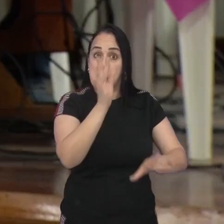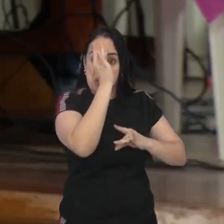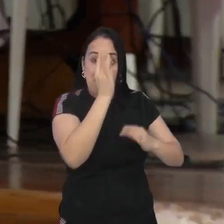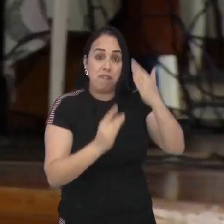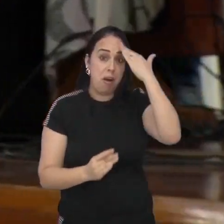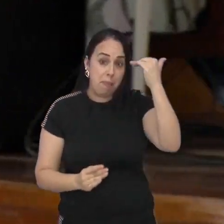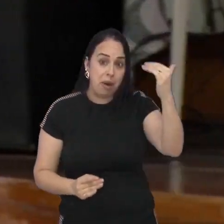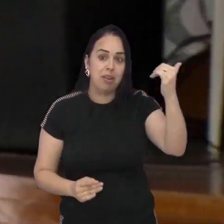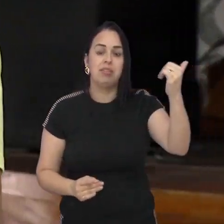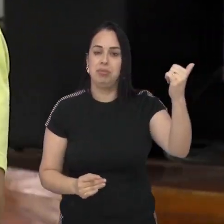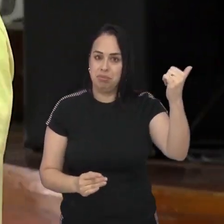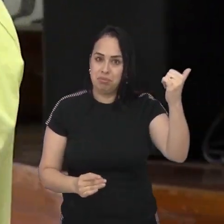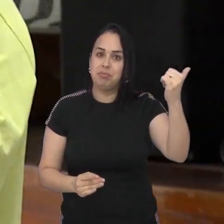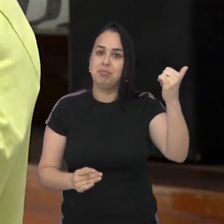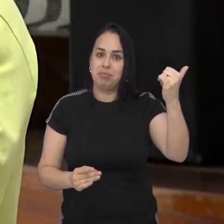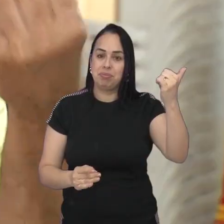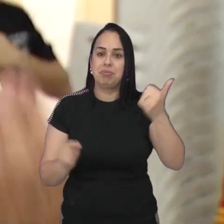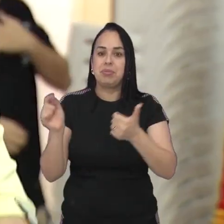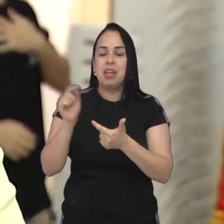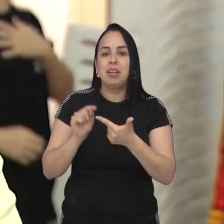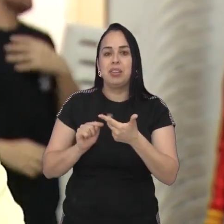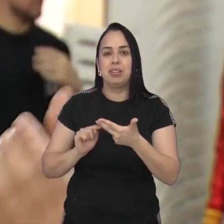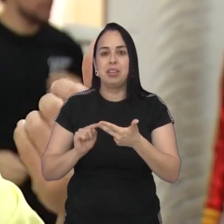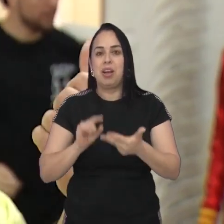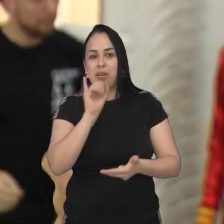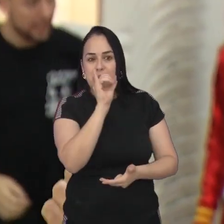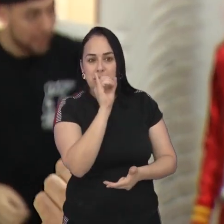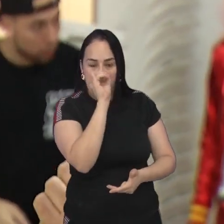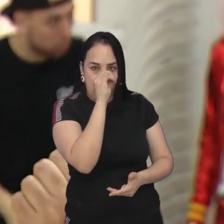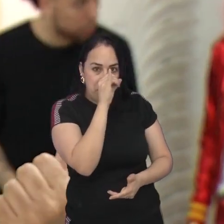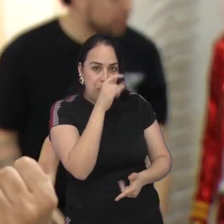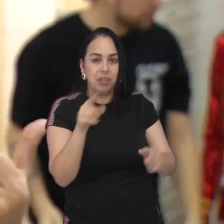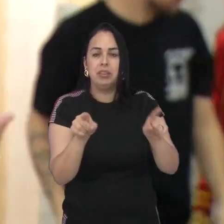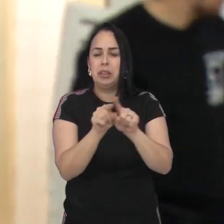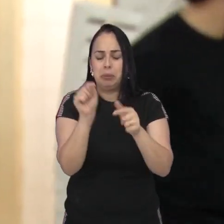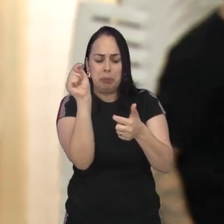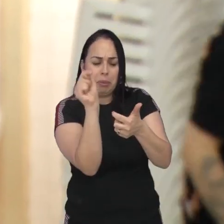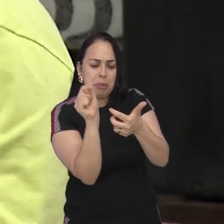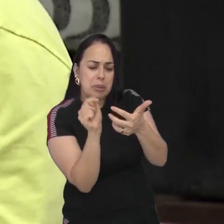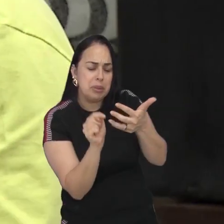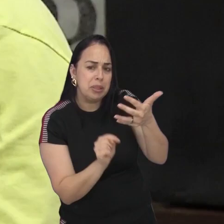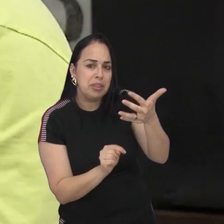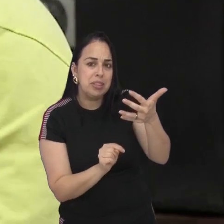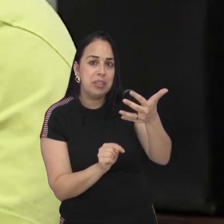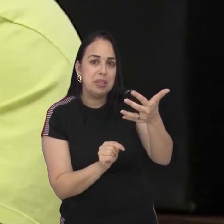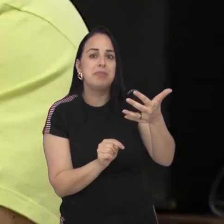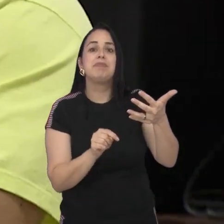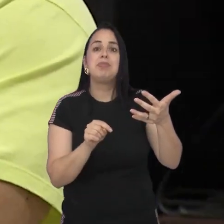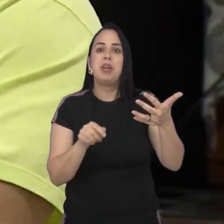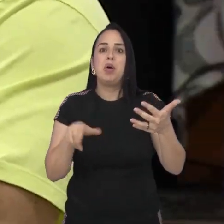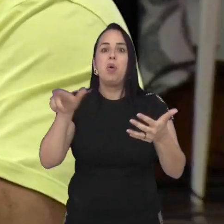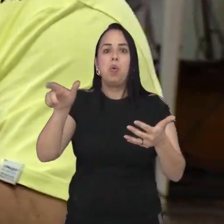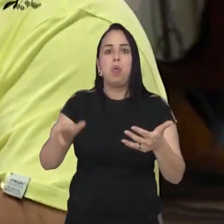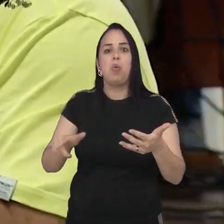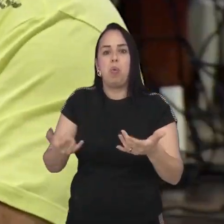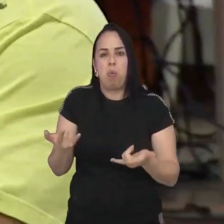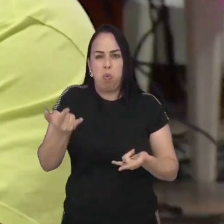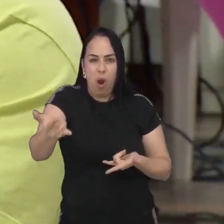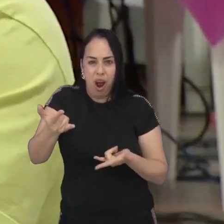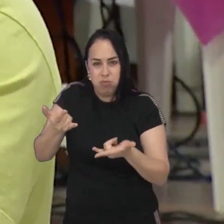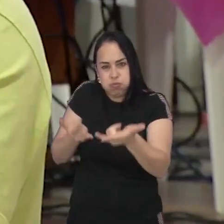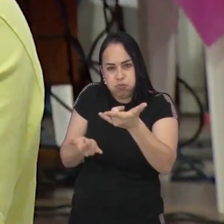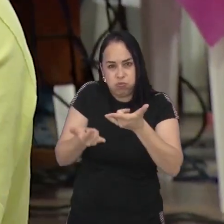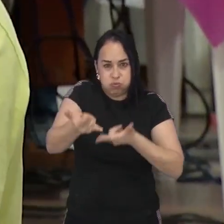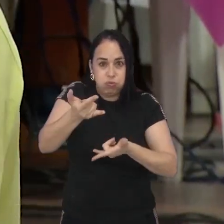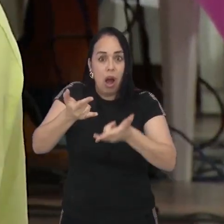personagens icônicos como o Gaguinho, o Will Smith em Um Maluco no Pedaço e o mais pedido dos fãs, o Homem-Aranha,